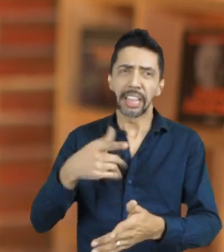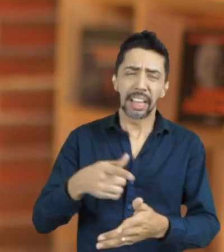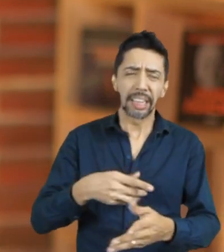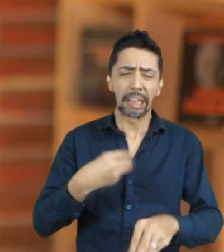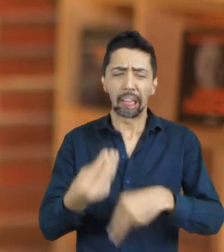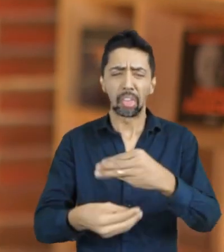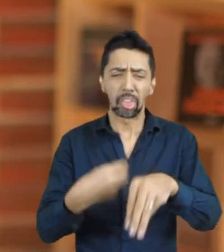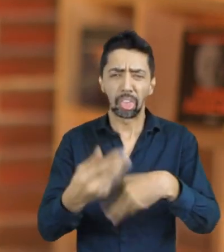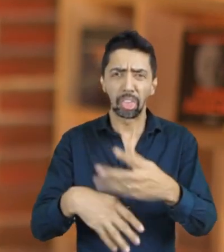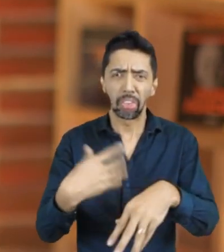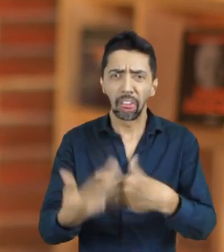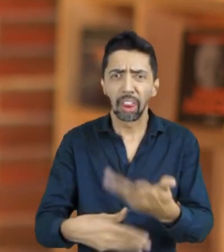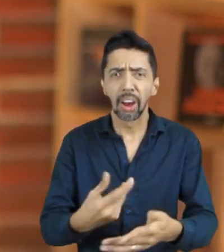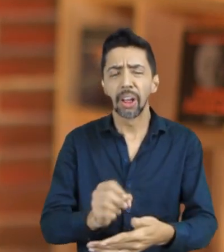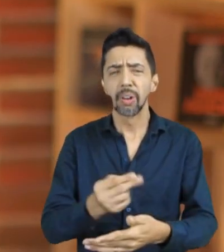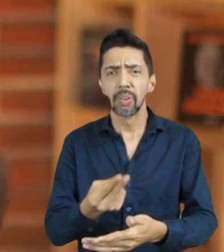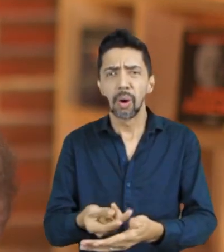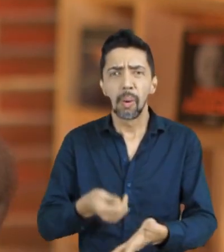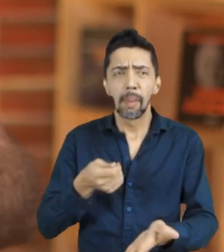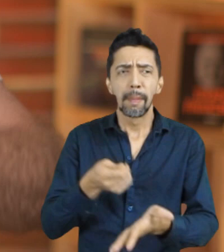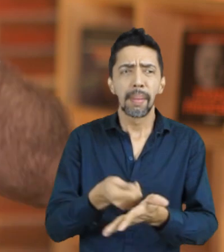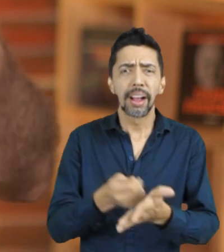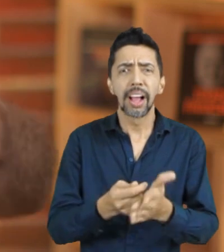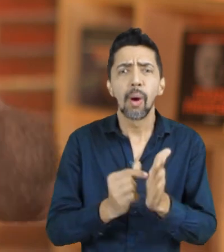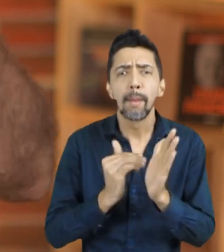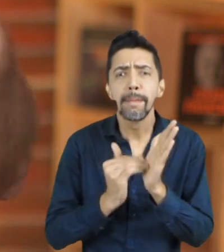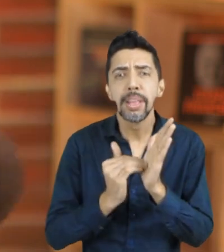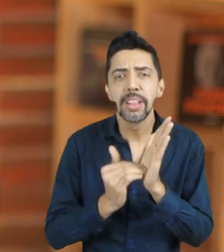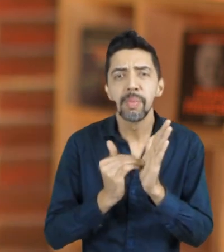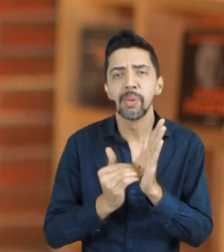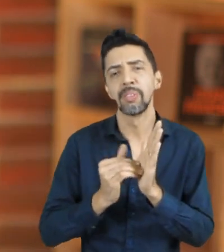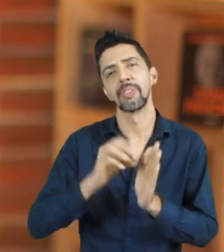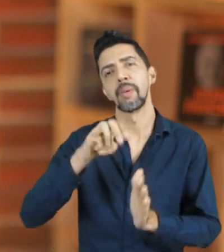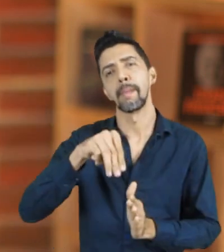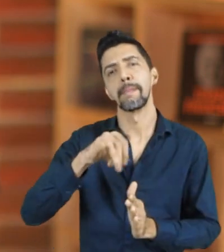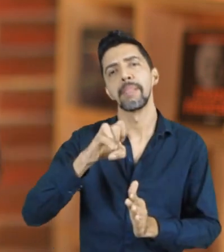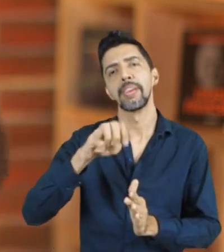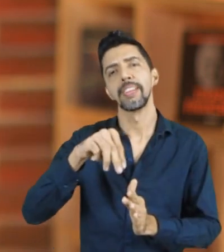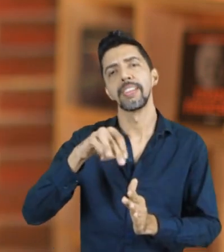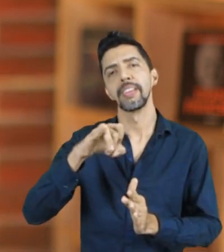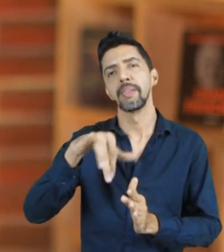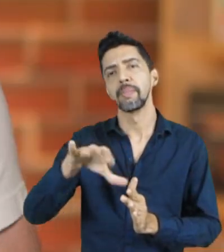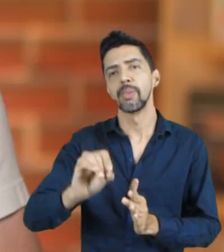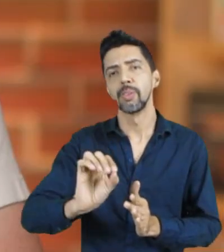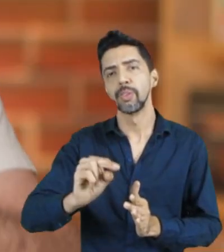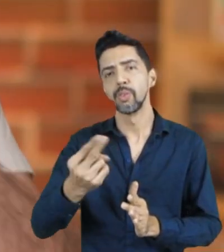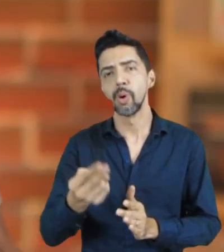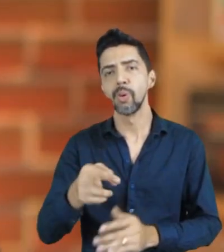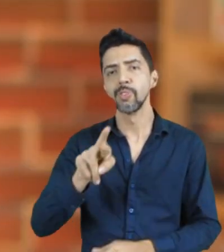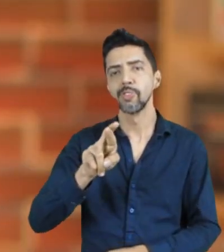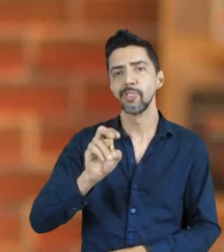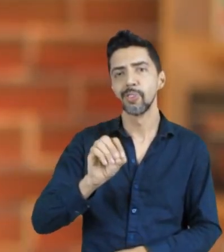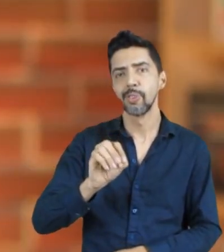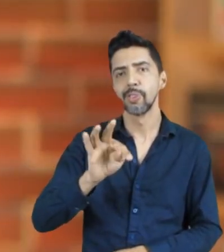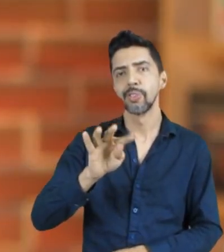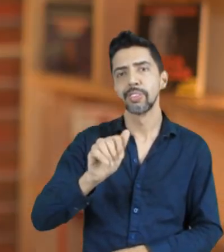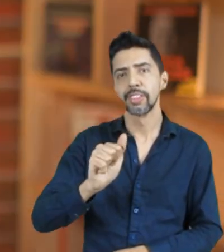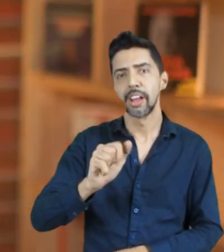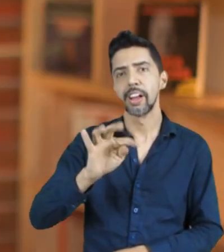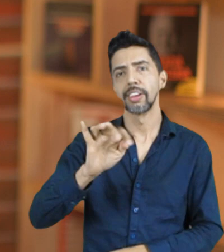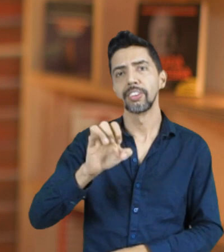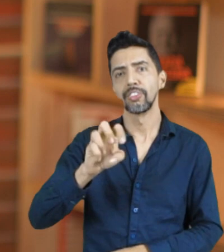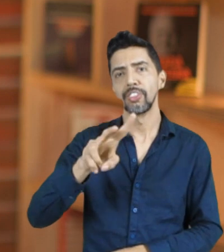começar a pagar parcela mínima ou vai querer rodar no rotativo do cartão a 6 7% ao mês Isso não é legal